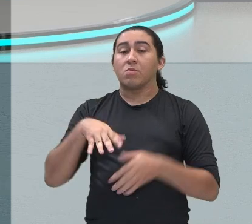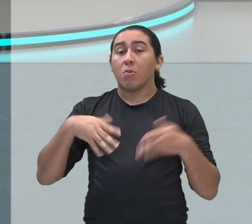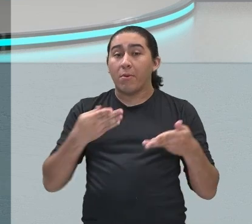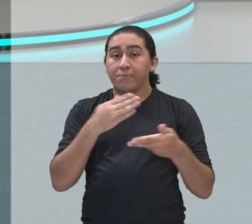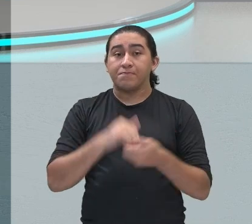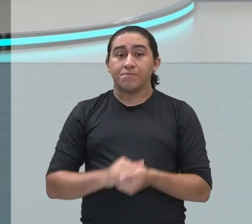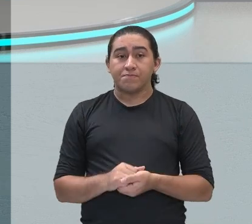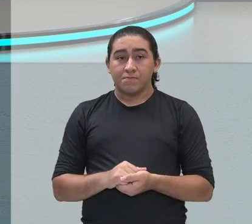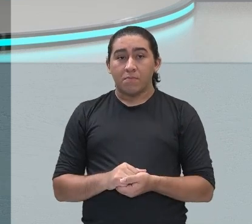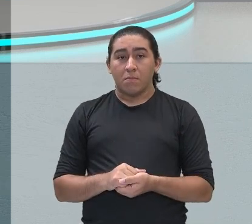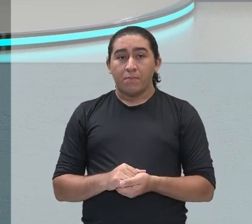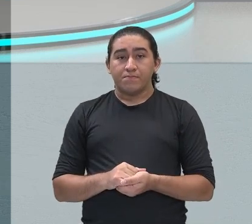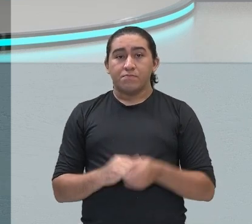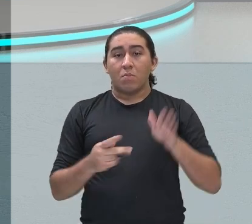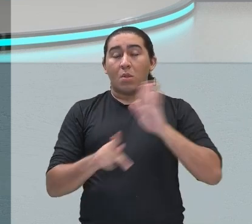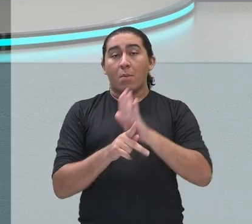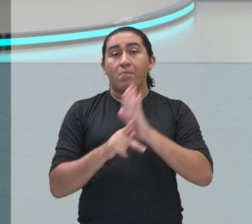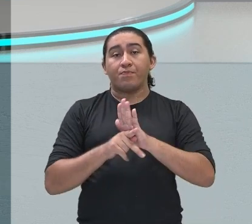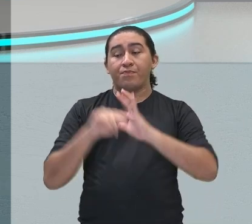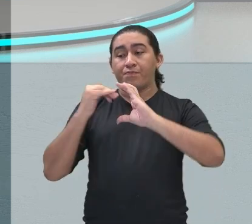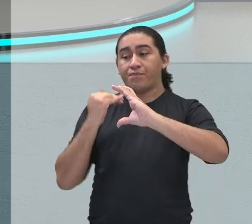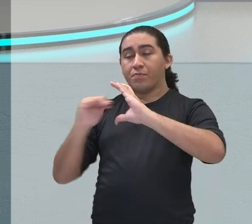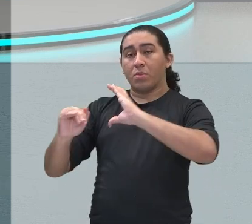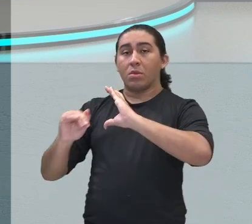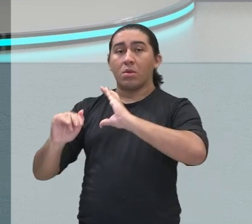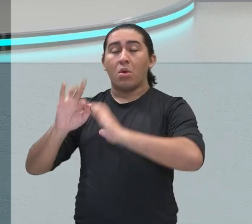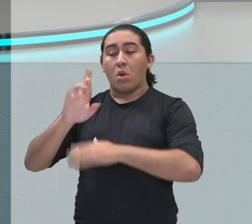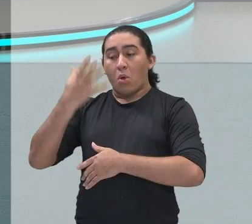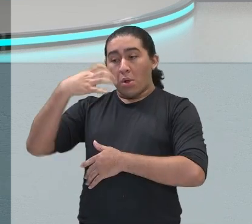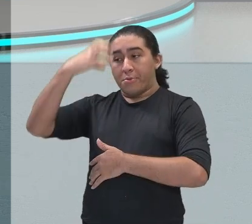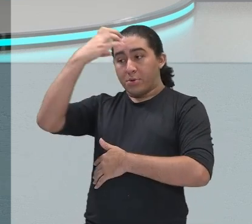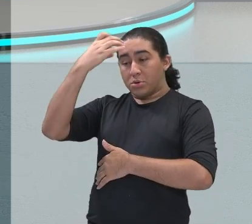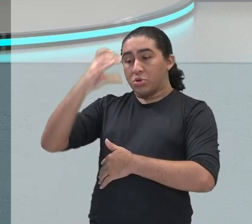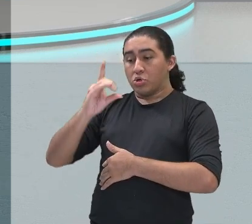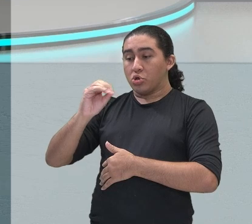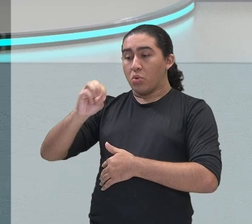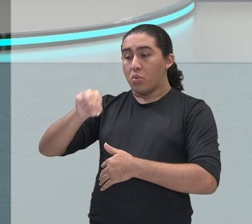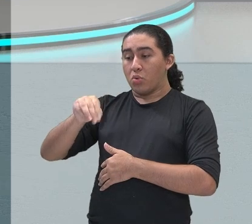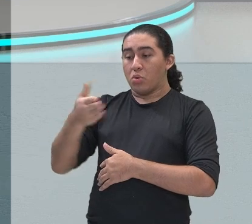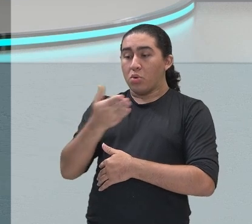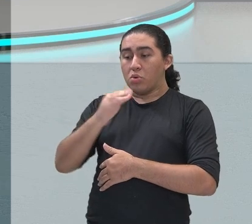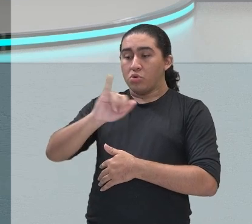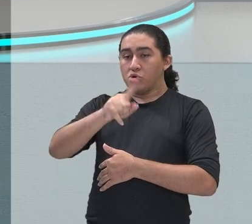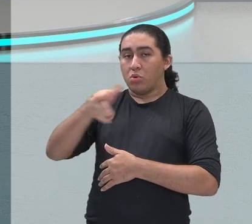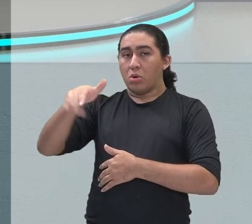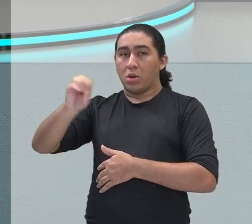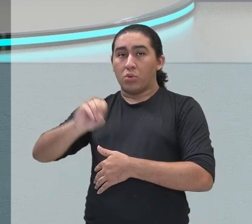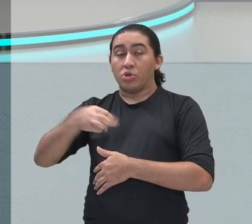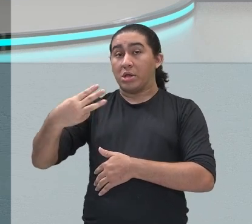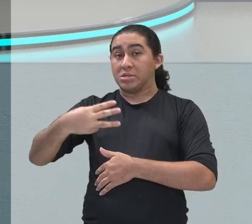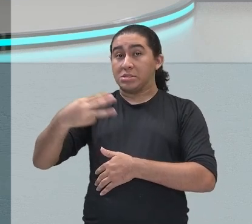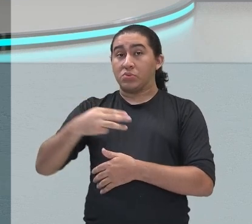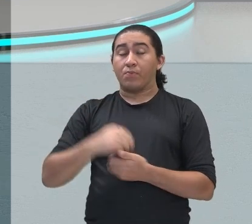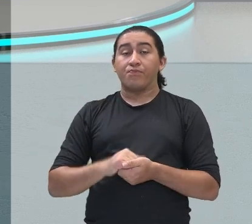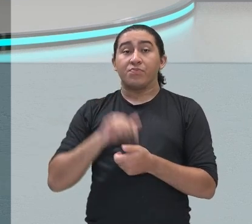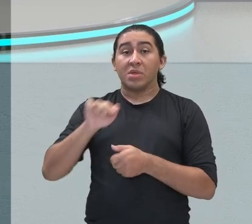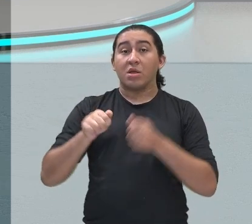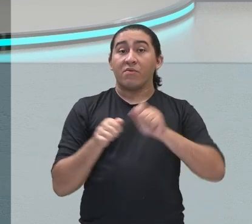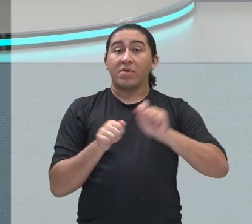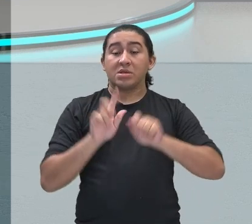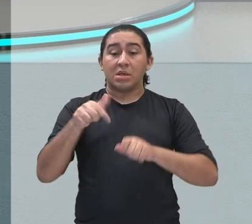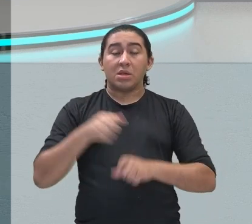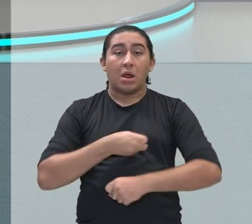que dirigiu ao rei Dom João III. Então, ele produziu essa arte, e essa arte